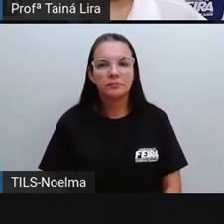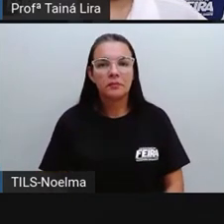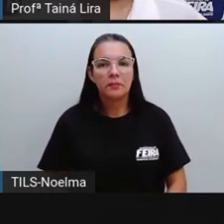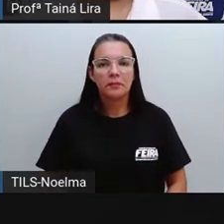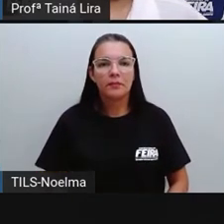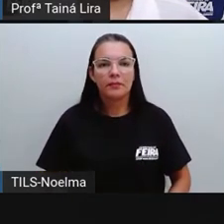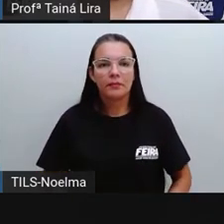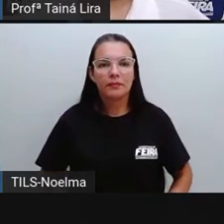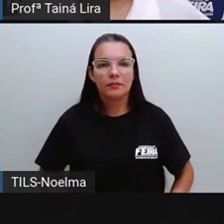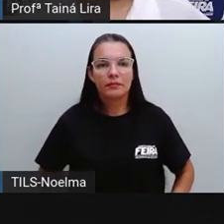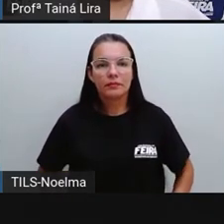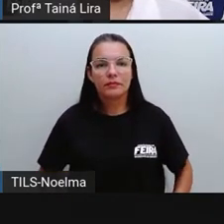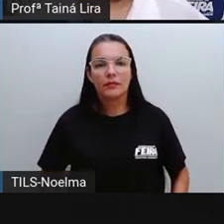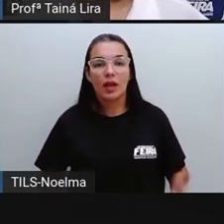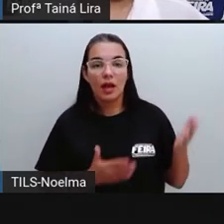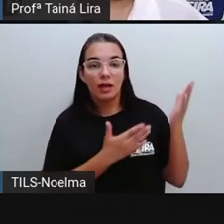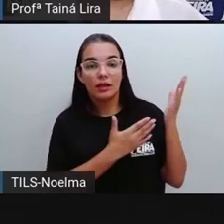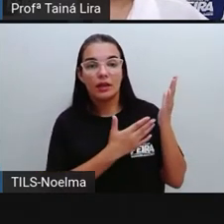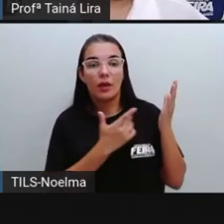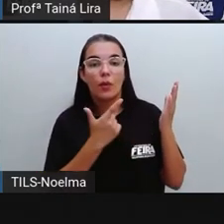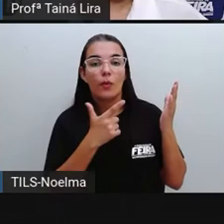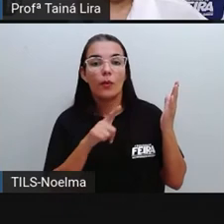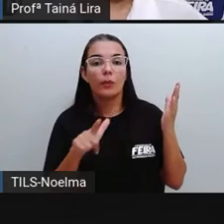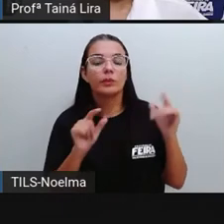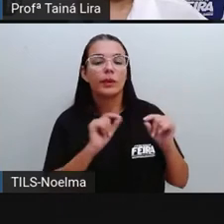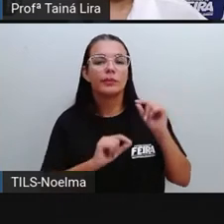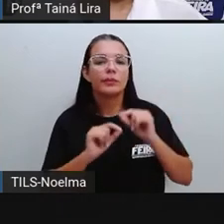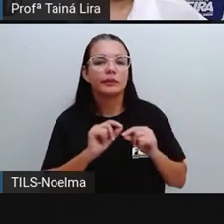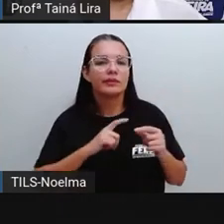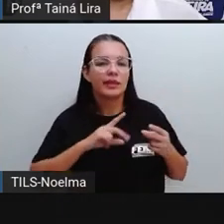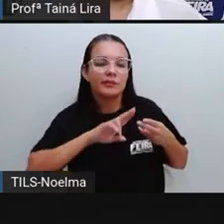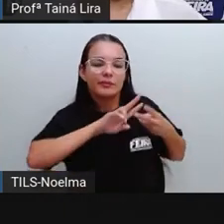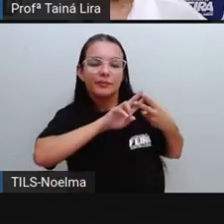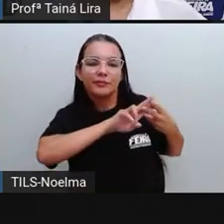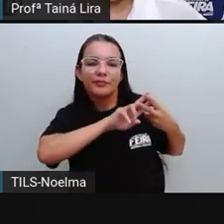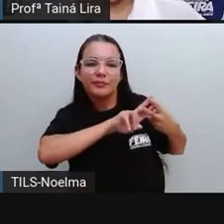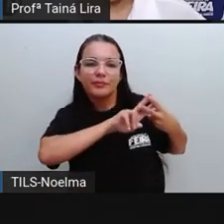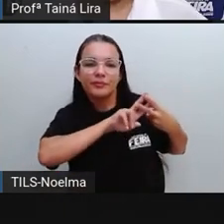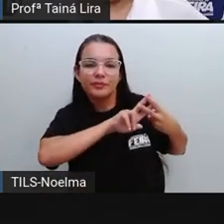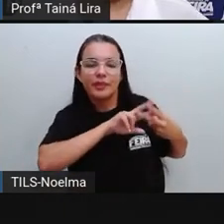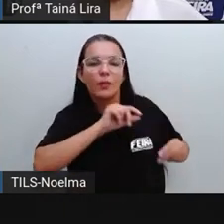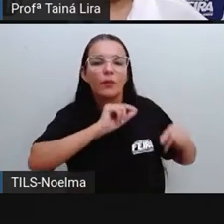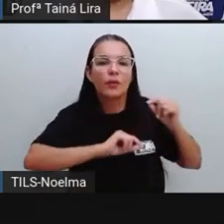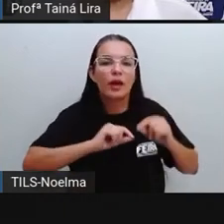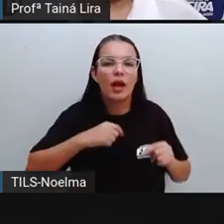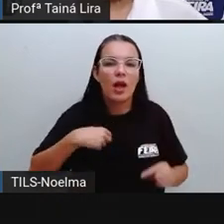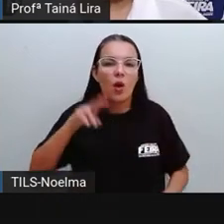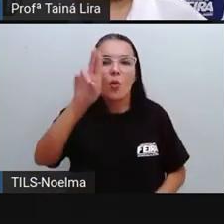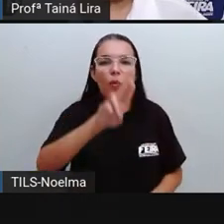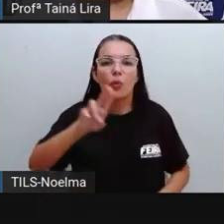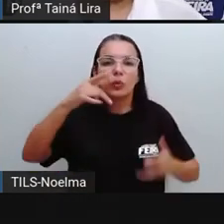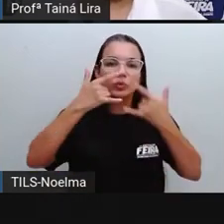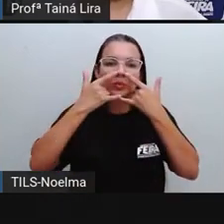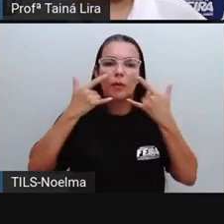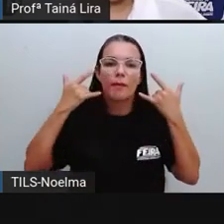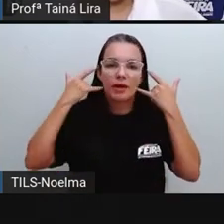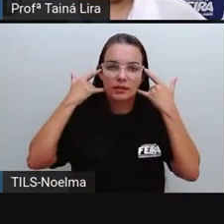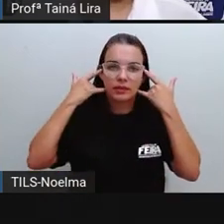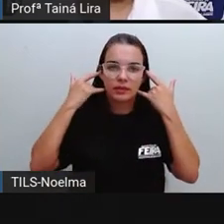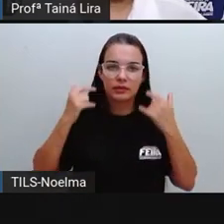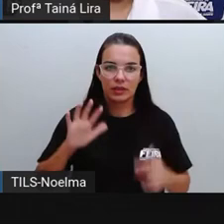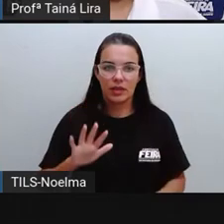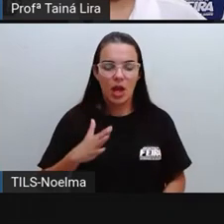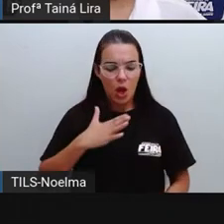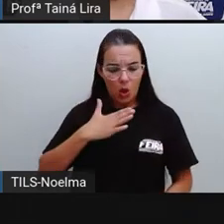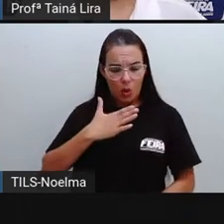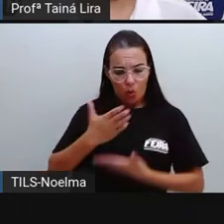Olha lá outra. Tem uma hashtag ali, né? Hashtag eu uso máscara. Cuidando de mim, eu cuido de nós.